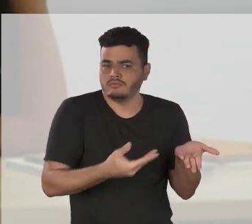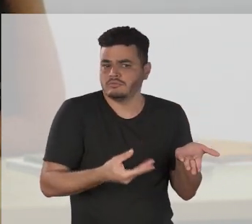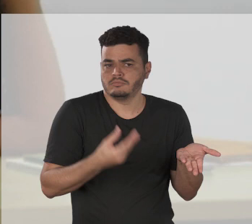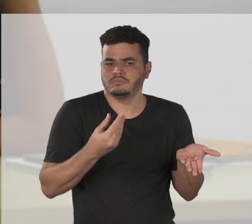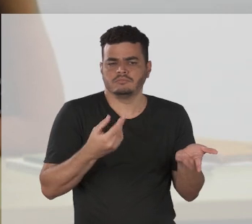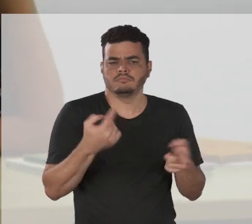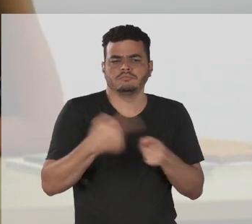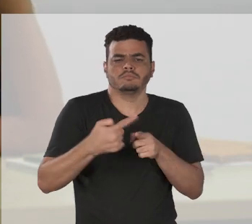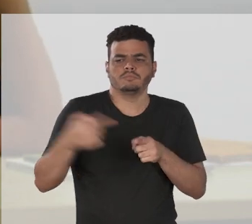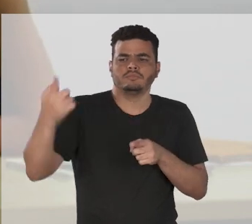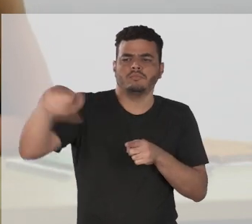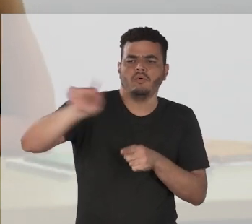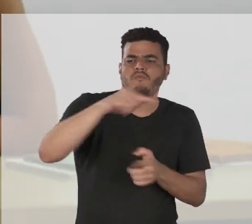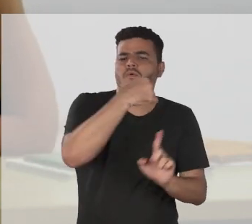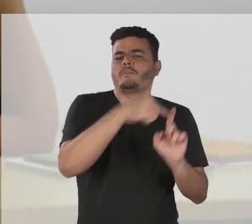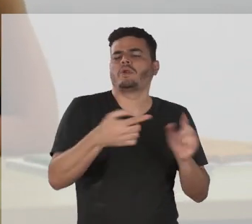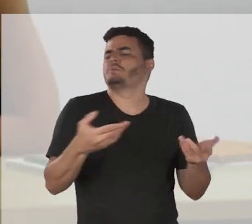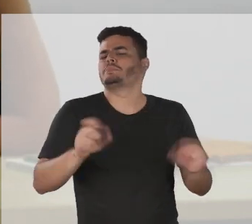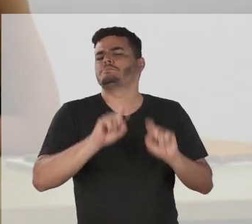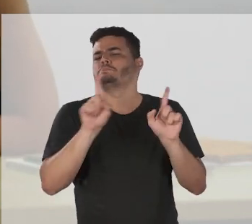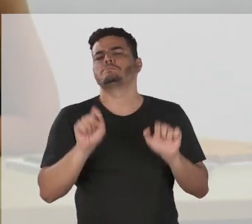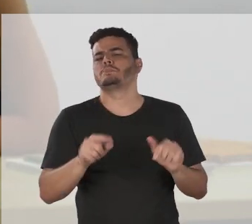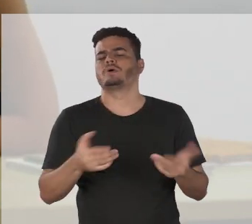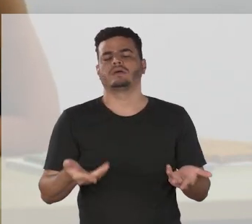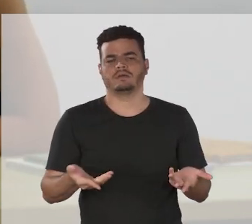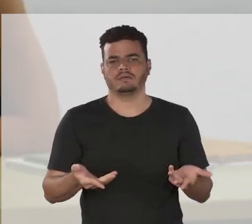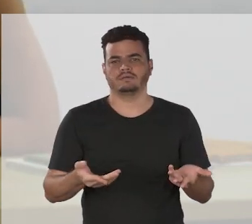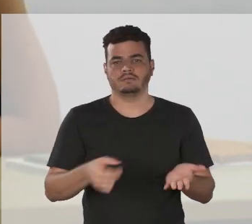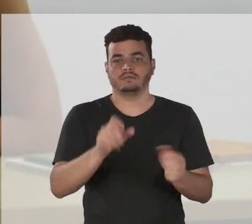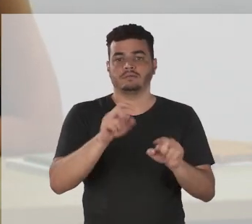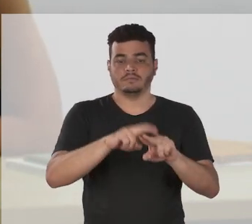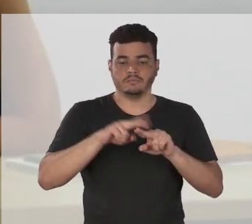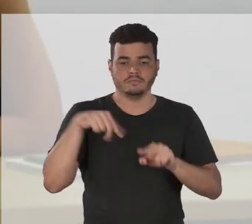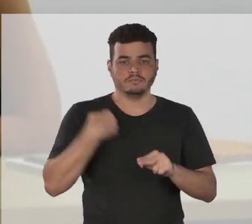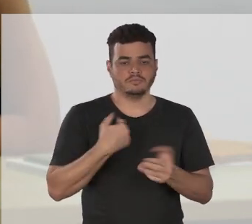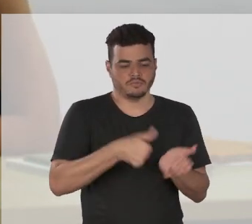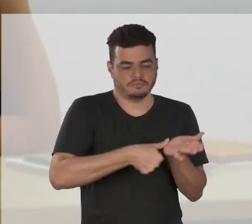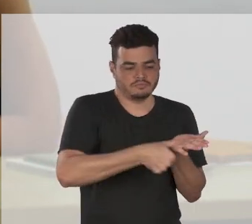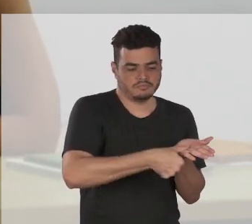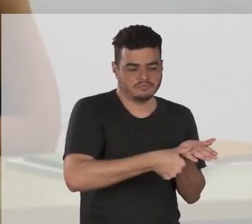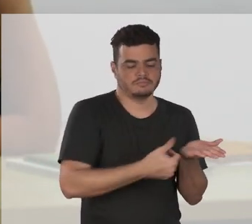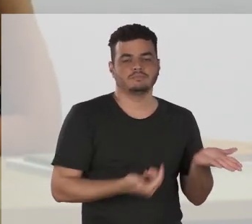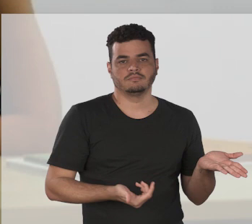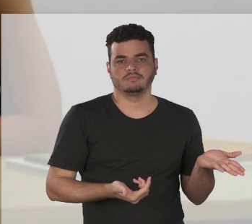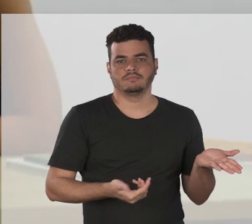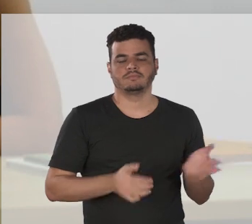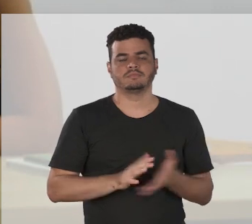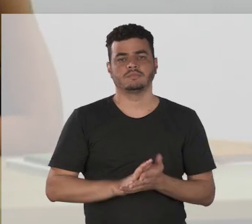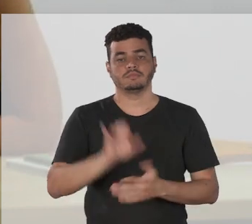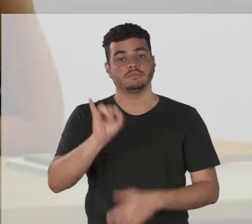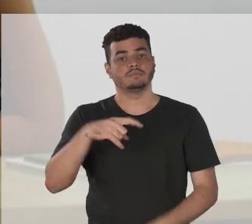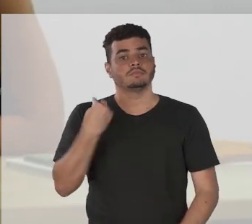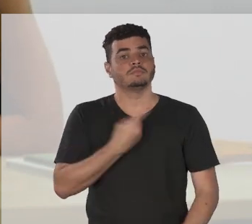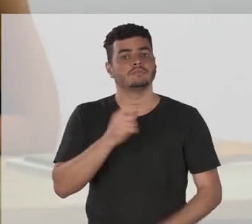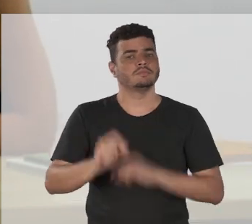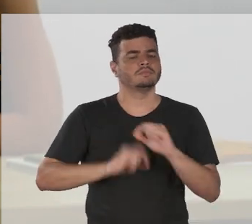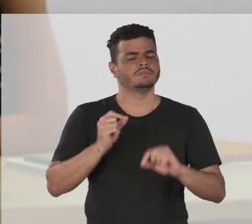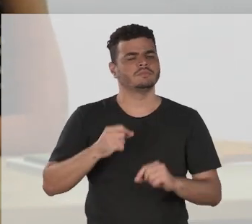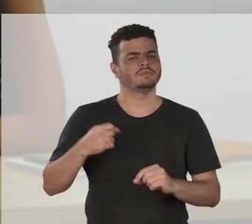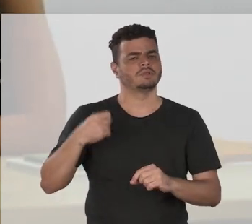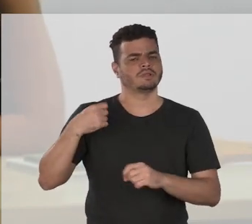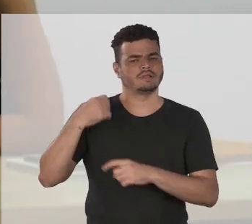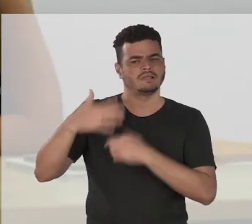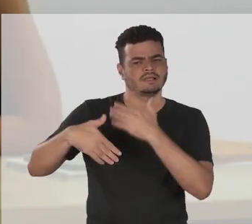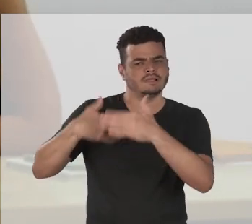livro, porque esse livro era muito precioso. Então, optaram pelas ataduras. Mas, se alguém for ler